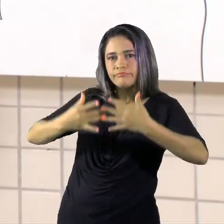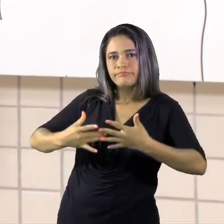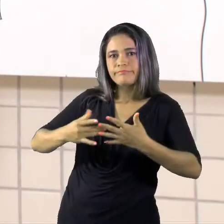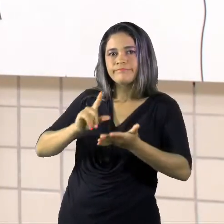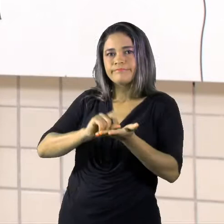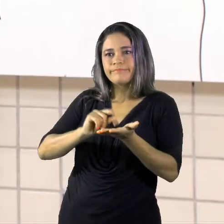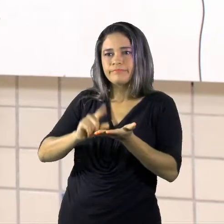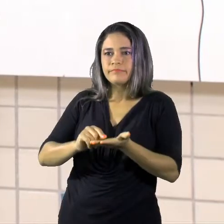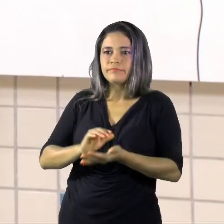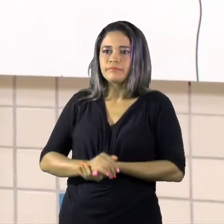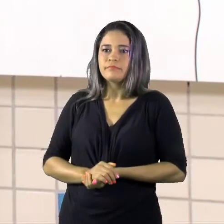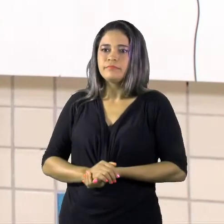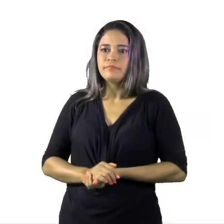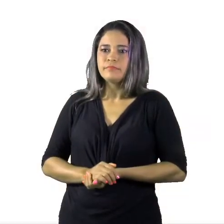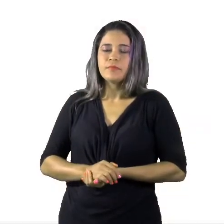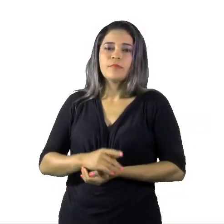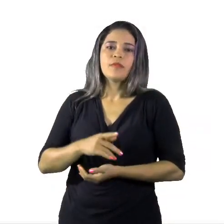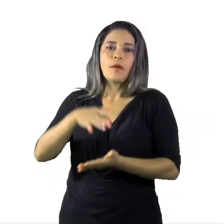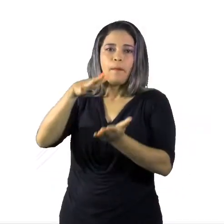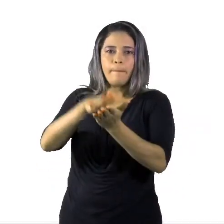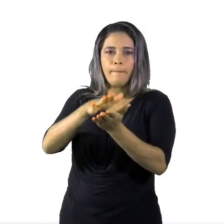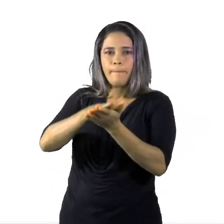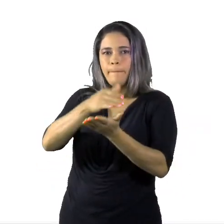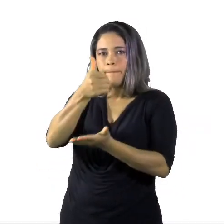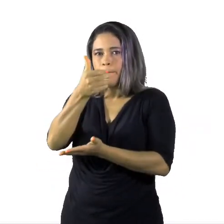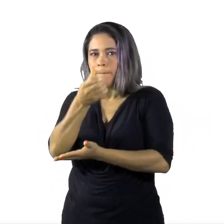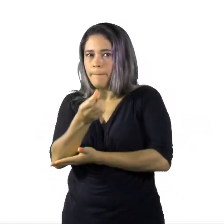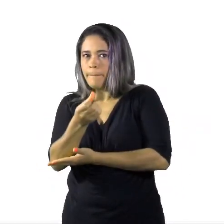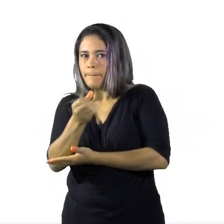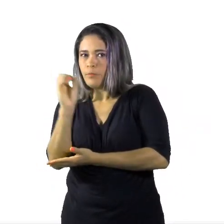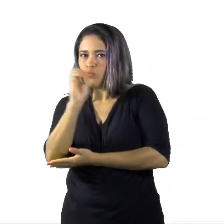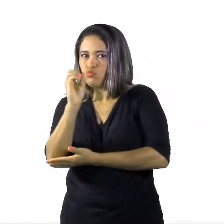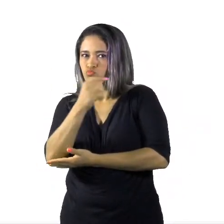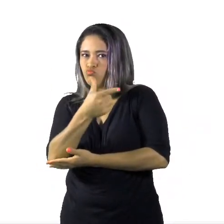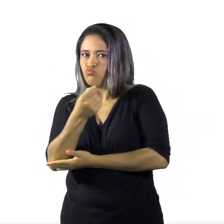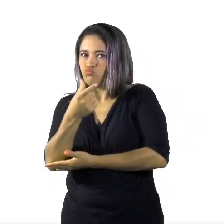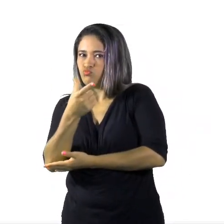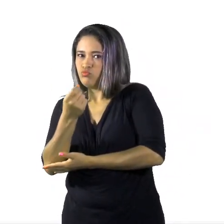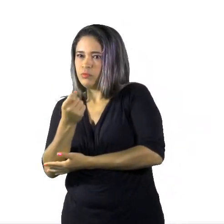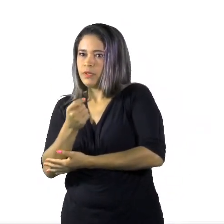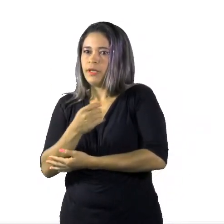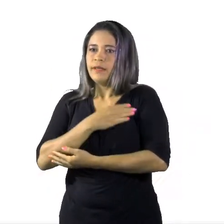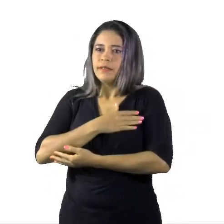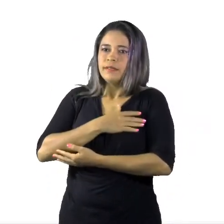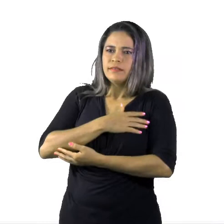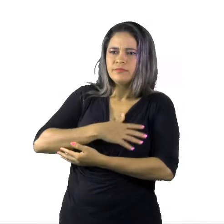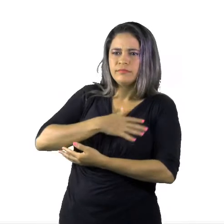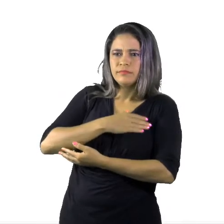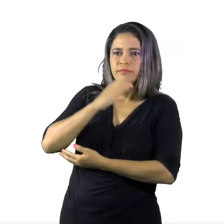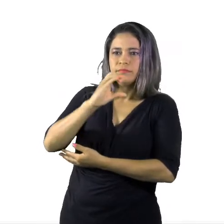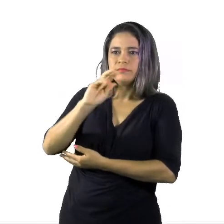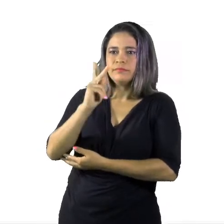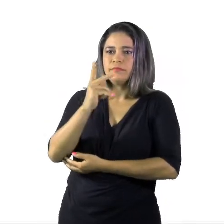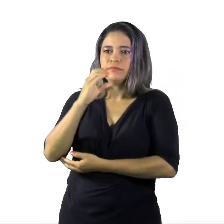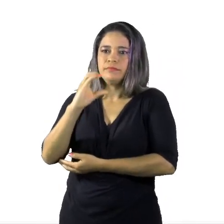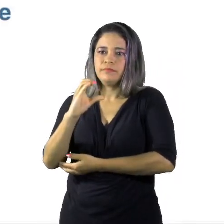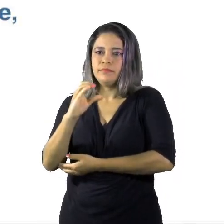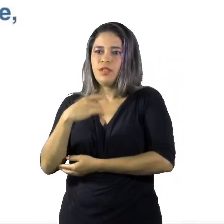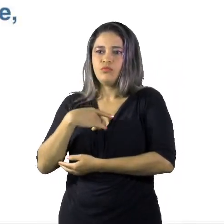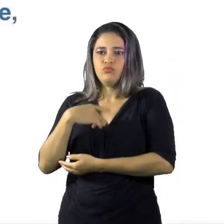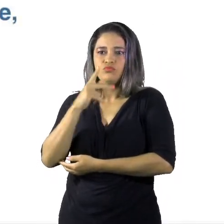Querida Palmas, 16 de outubro de 2020. Querida CHC, sou professora de